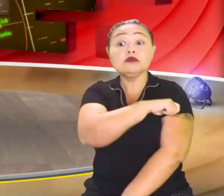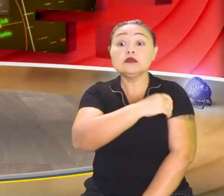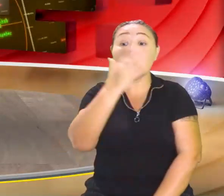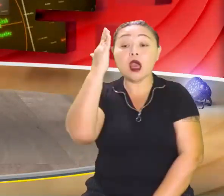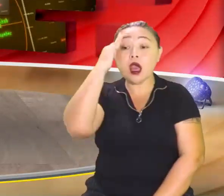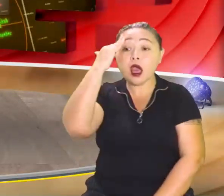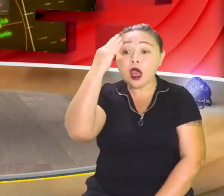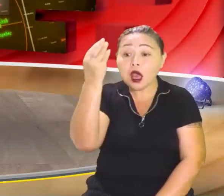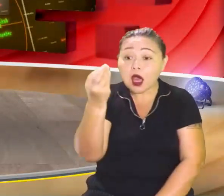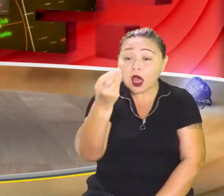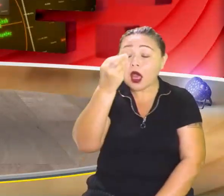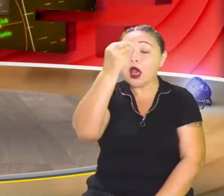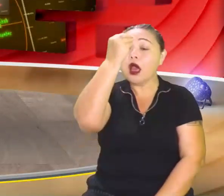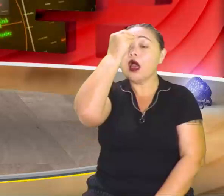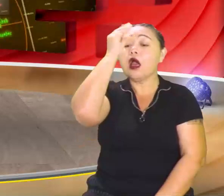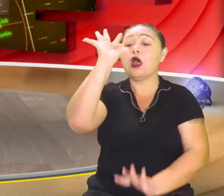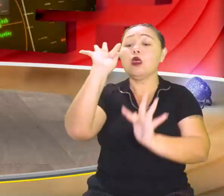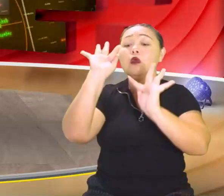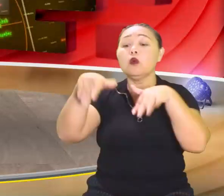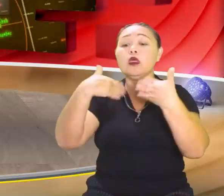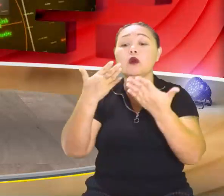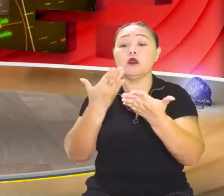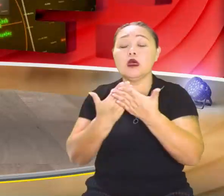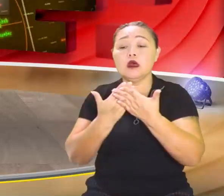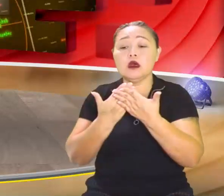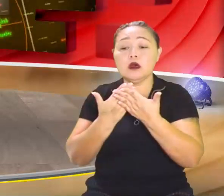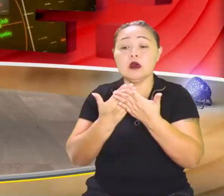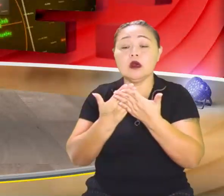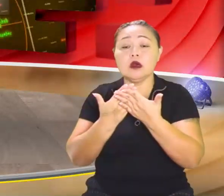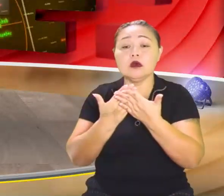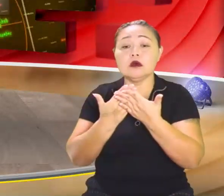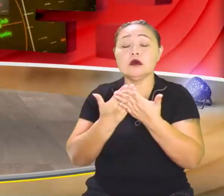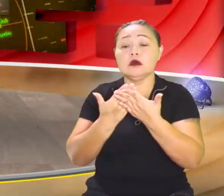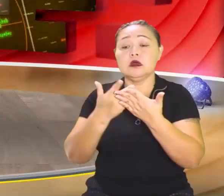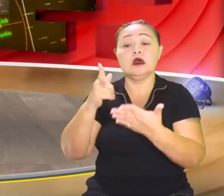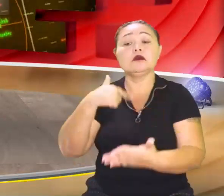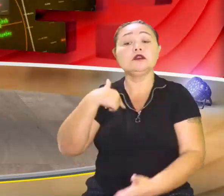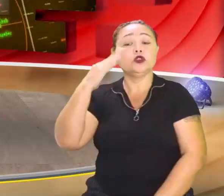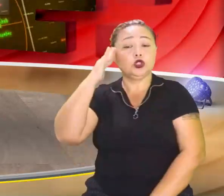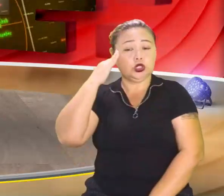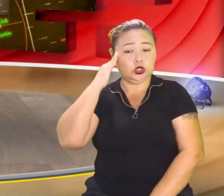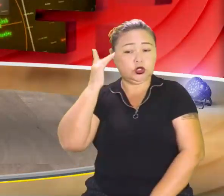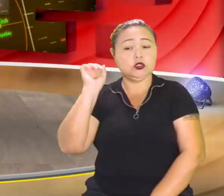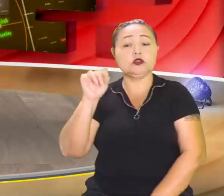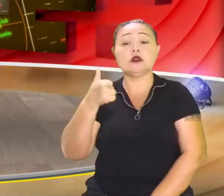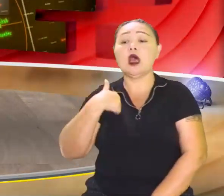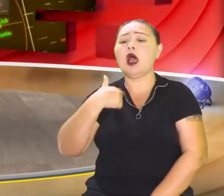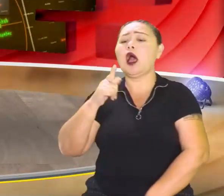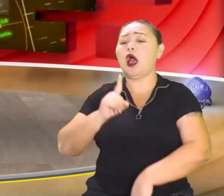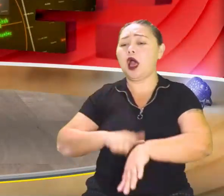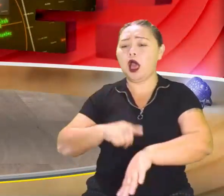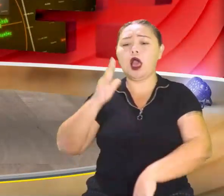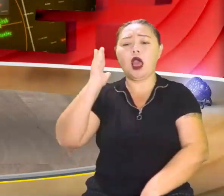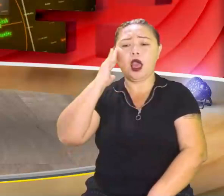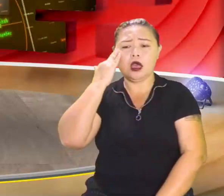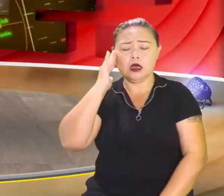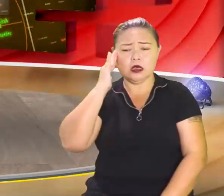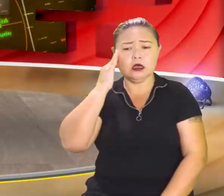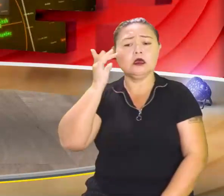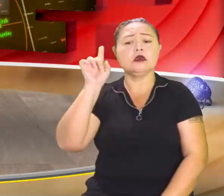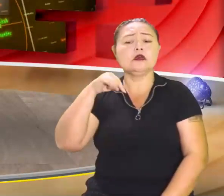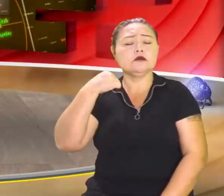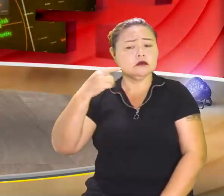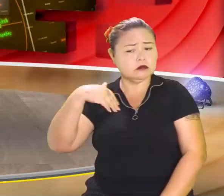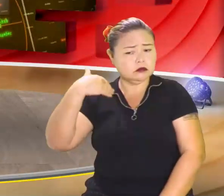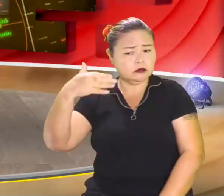entendimento. É o que nós queremos, que vocês, ao final da aula, falem assim, entendi, agora eu posso